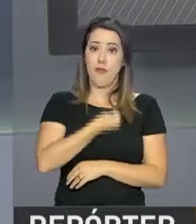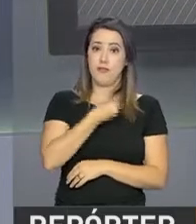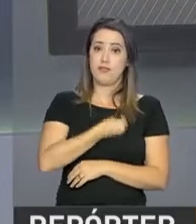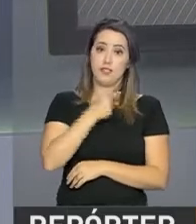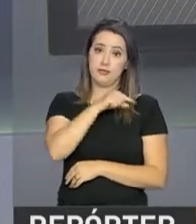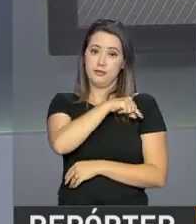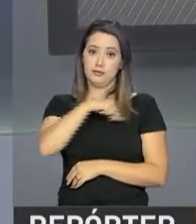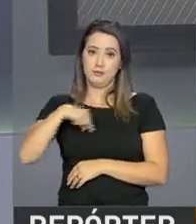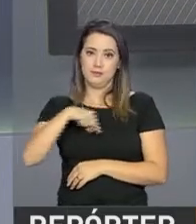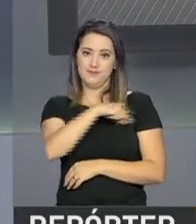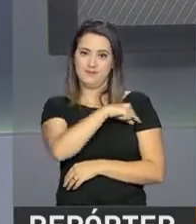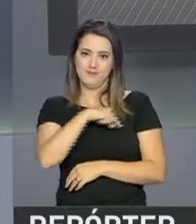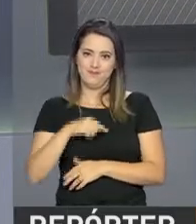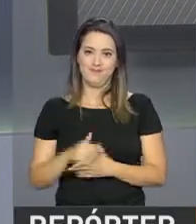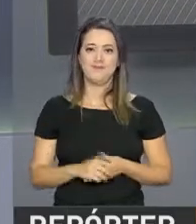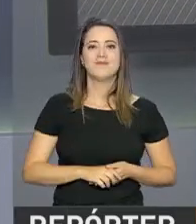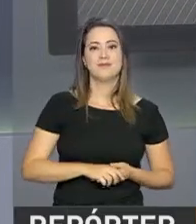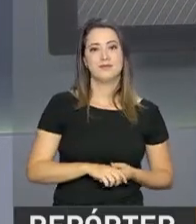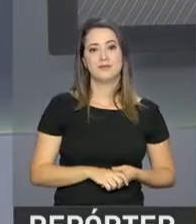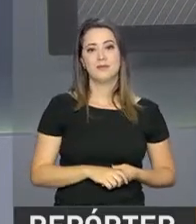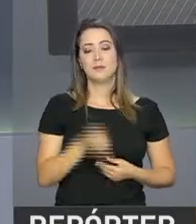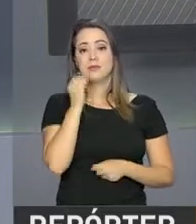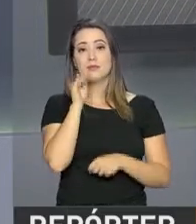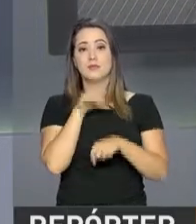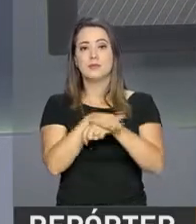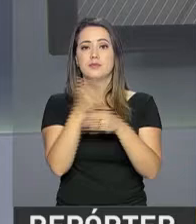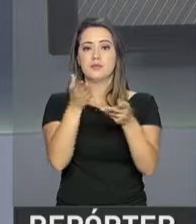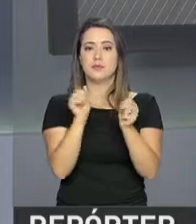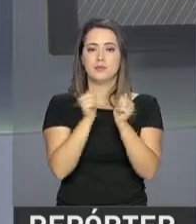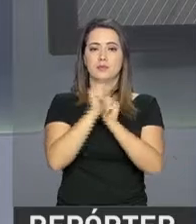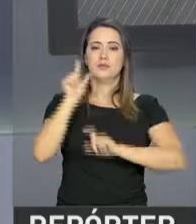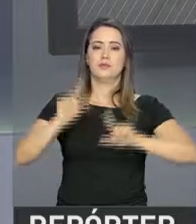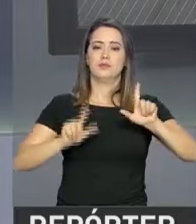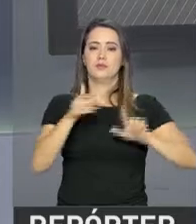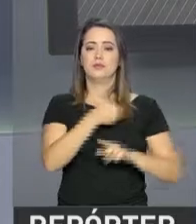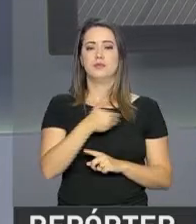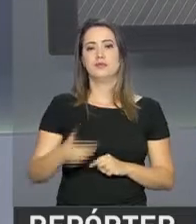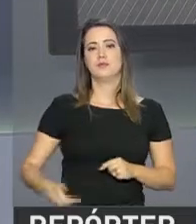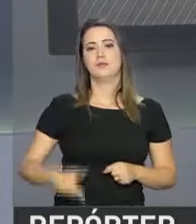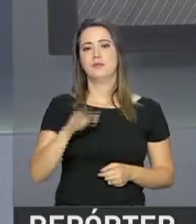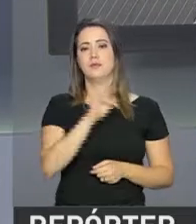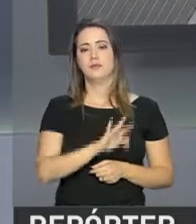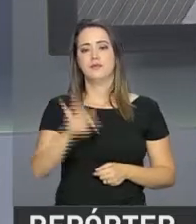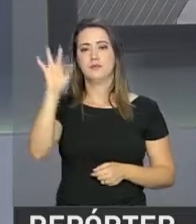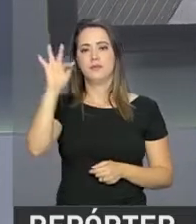está na página da NBR na internet. Uma boa noite para você e continue com a gente aqui